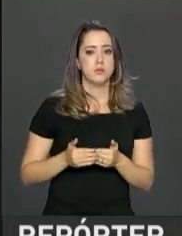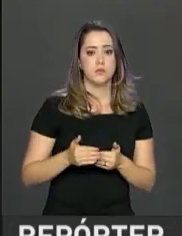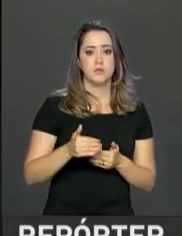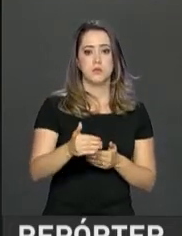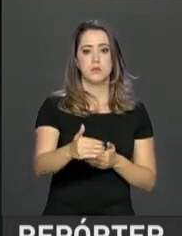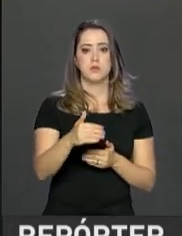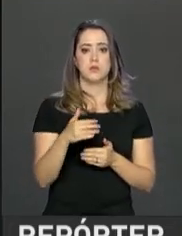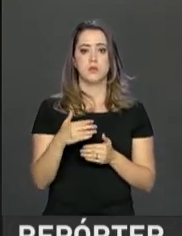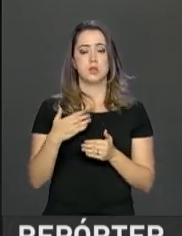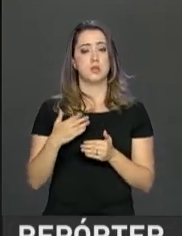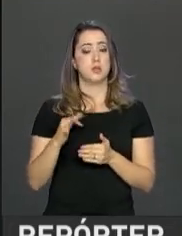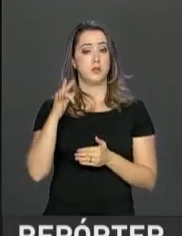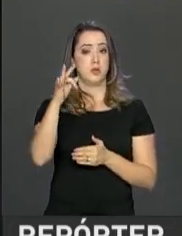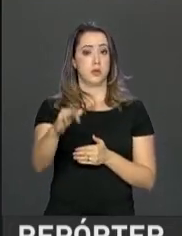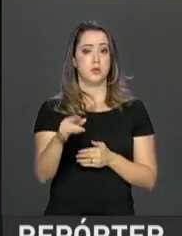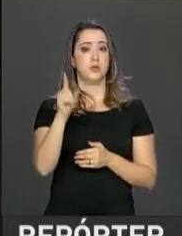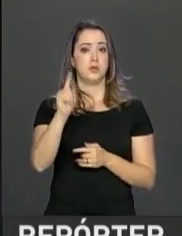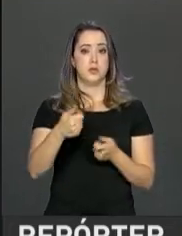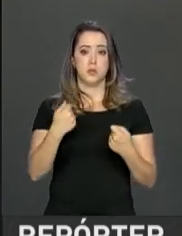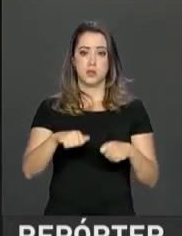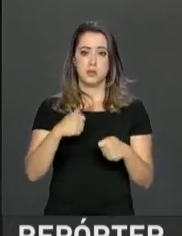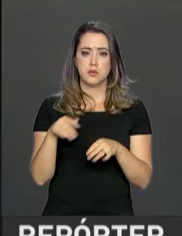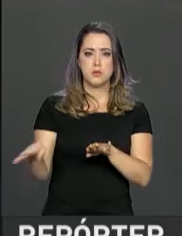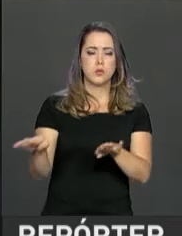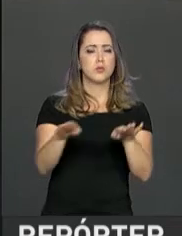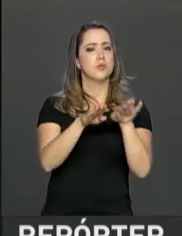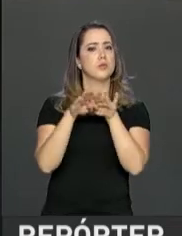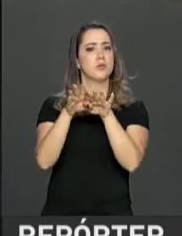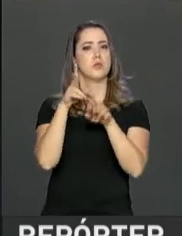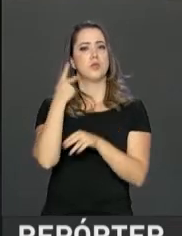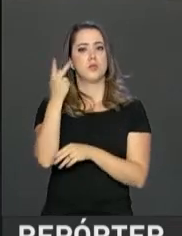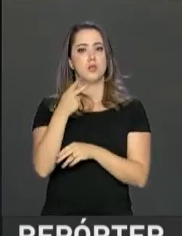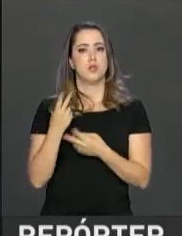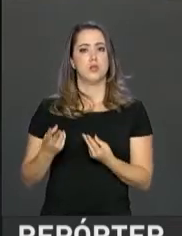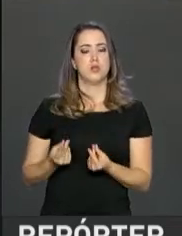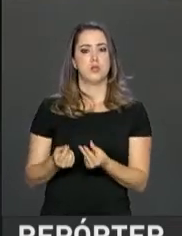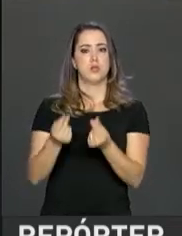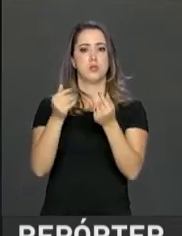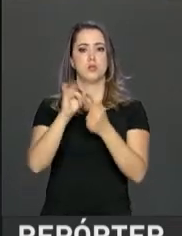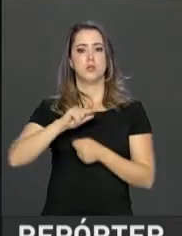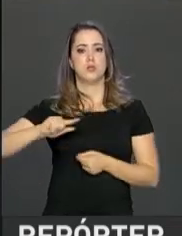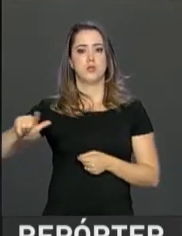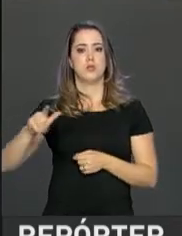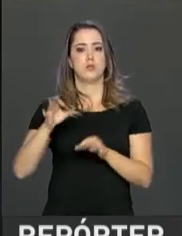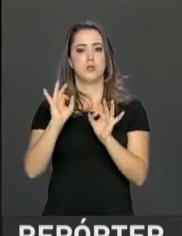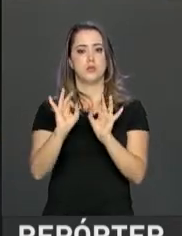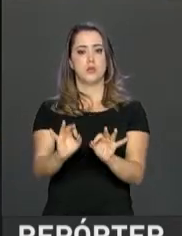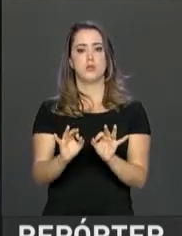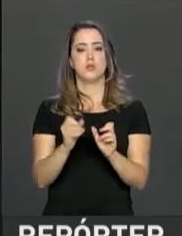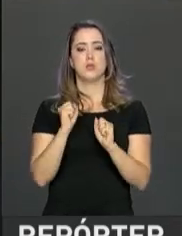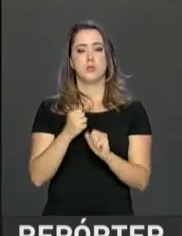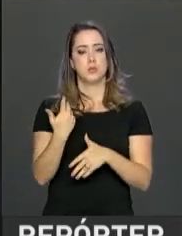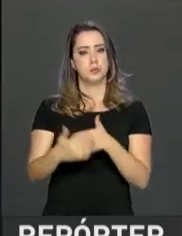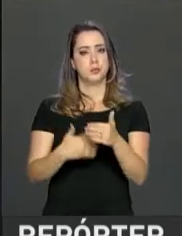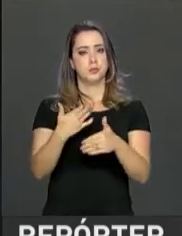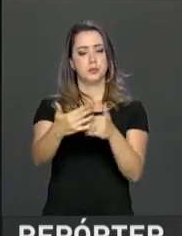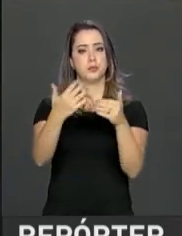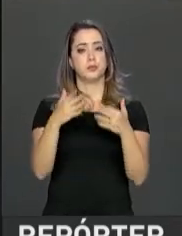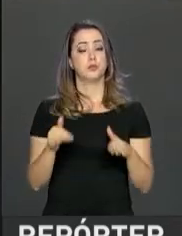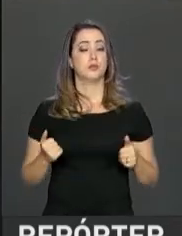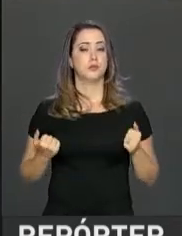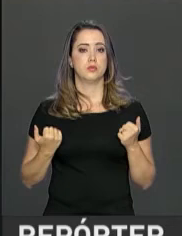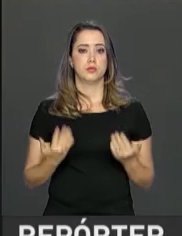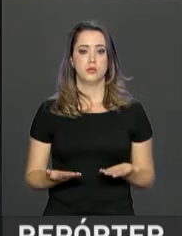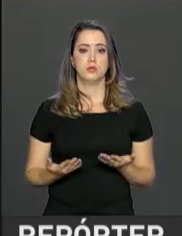o país precisa ter um ambiente macroeconômico estável com políticas monetárias e fiscais críveis e sustentáveis desta